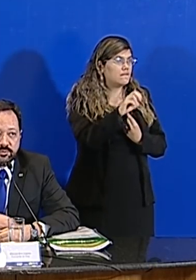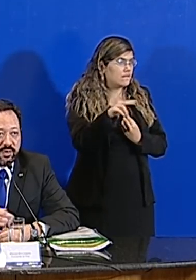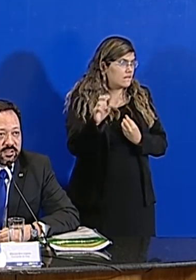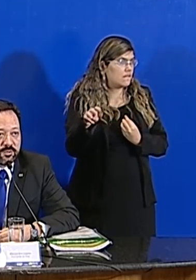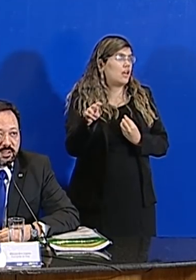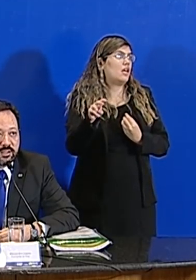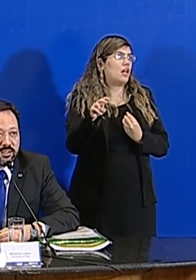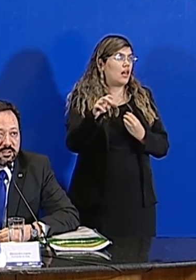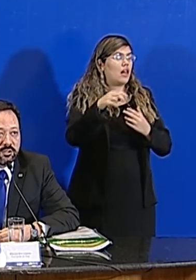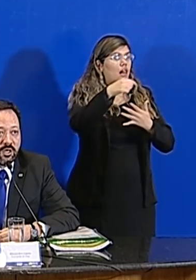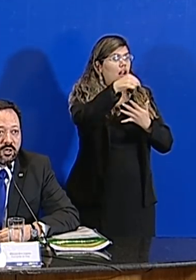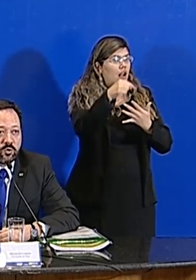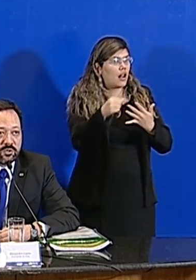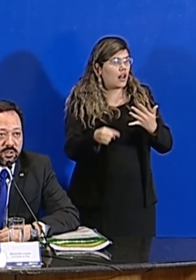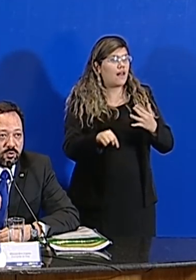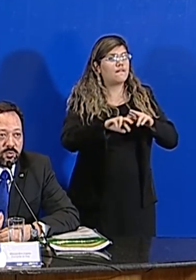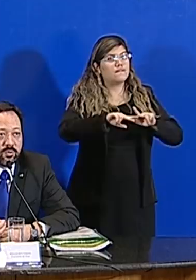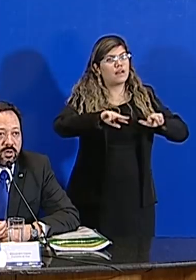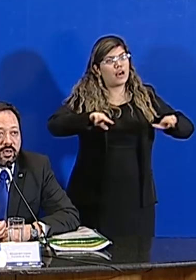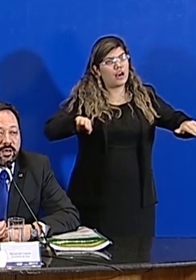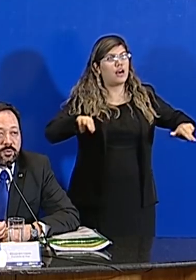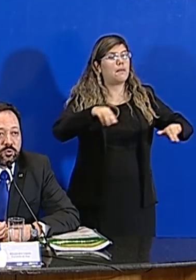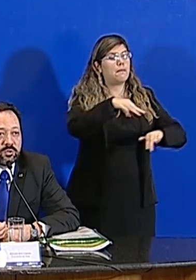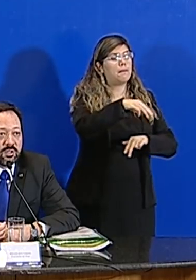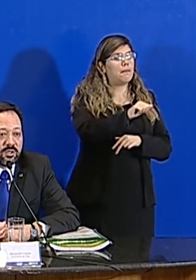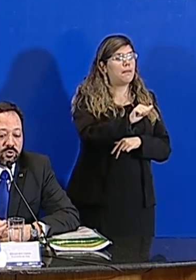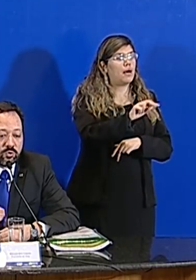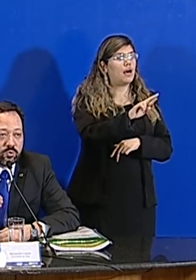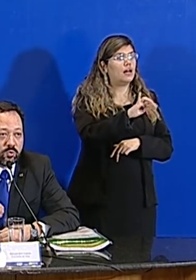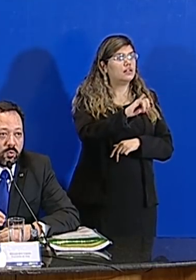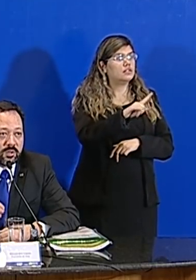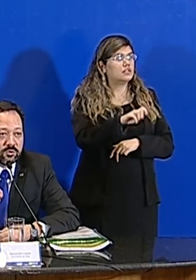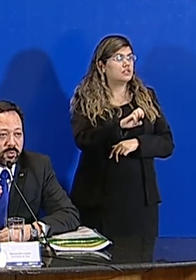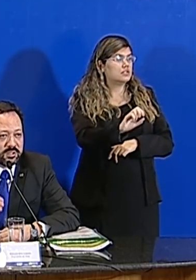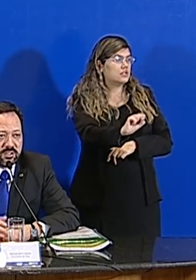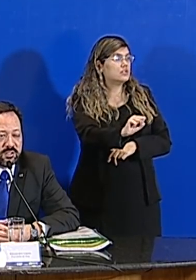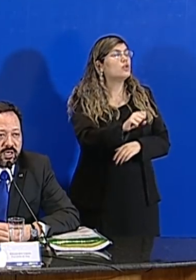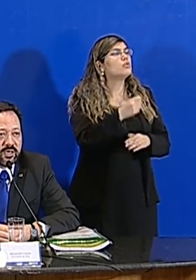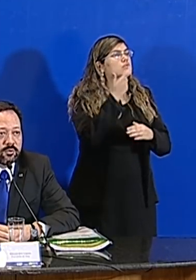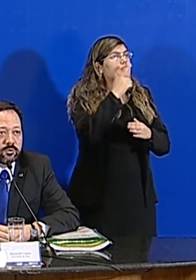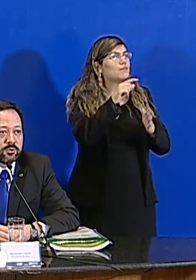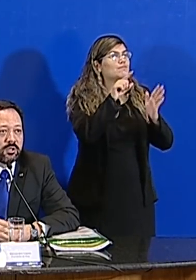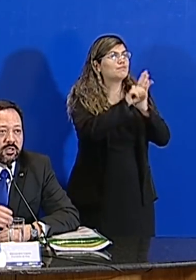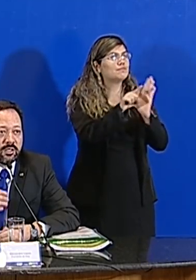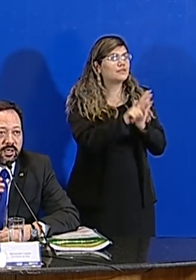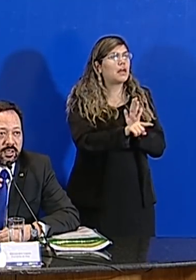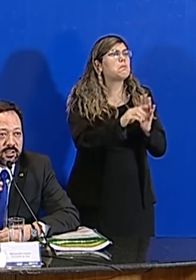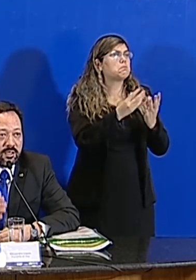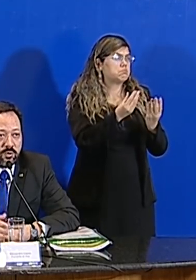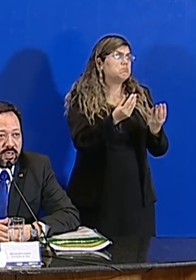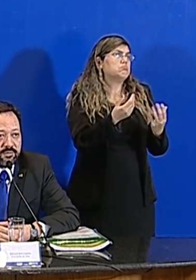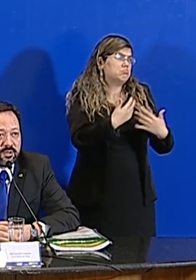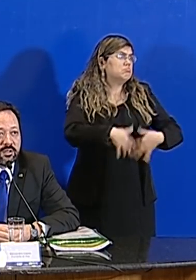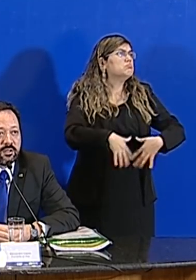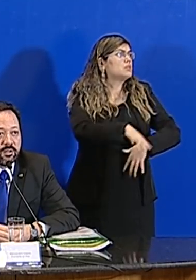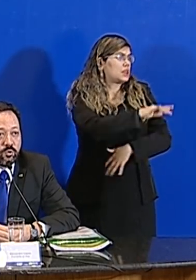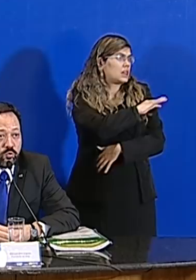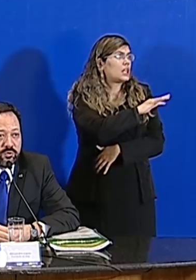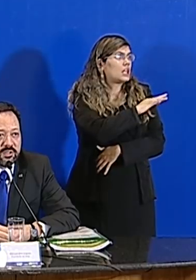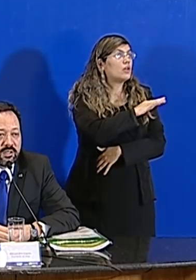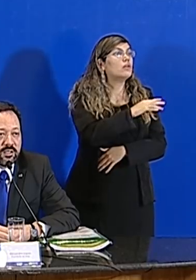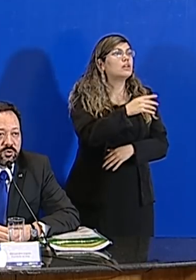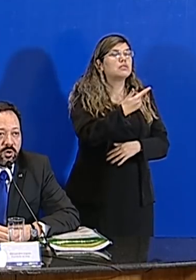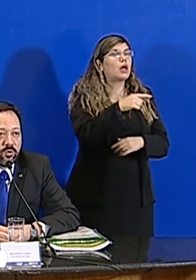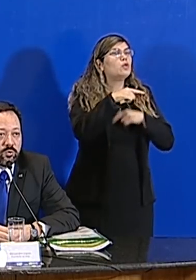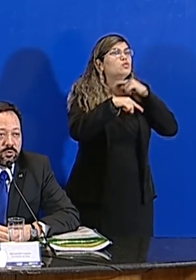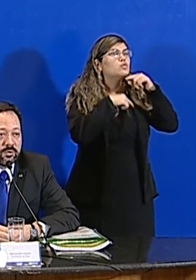de diversas matrizes, conseguir produzir questões com comandos bastante técnicos, que não levem